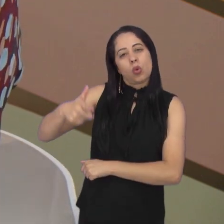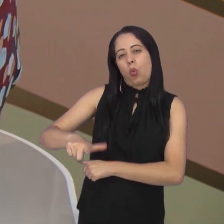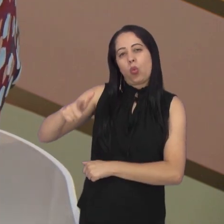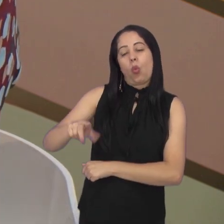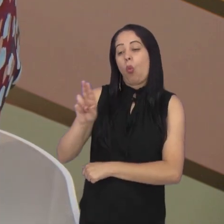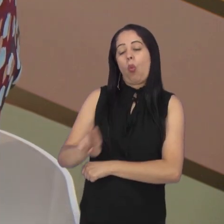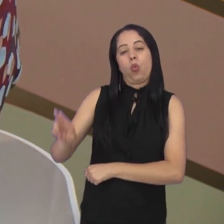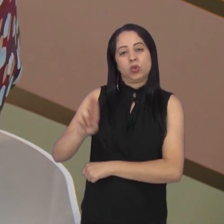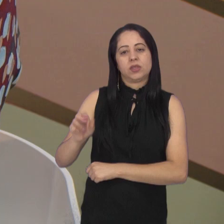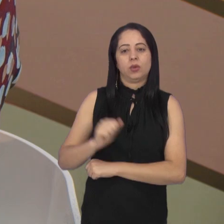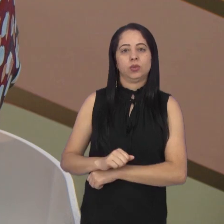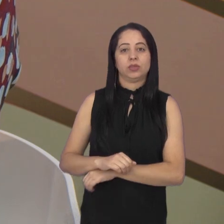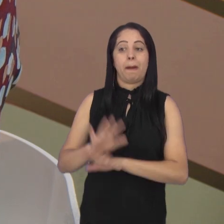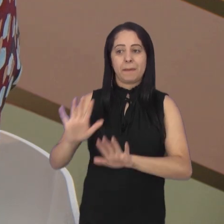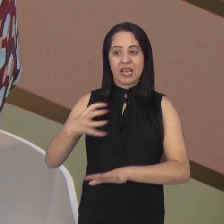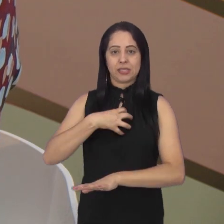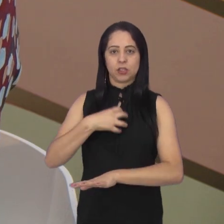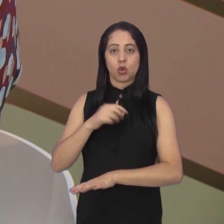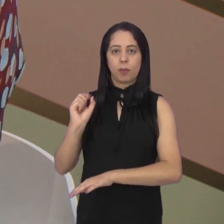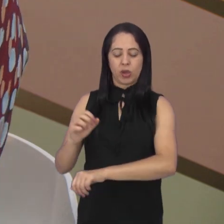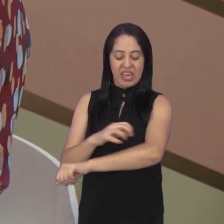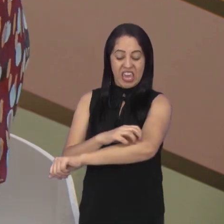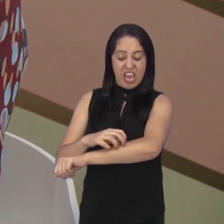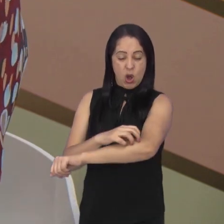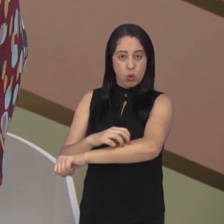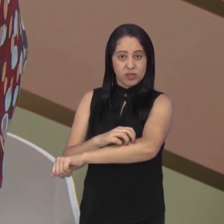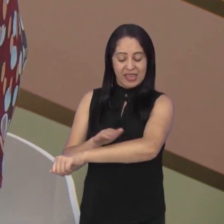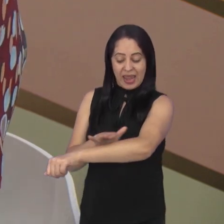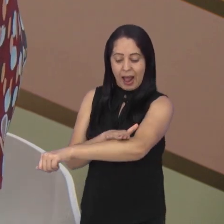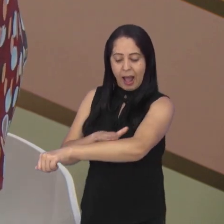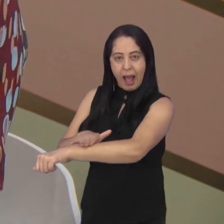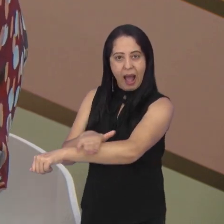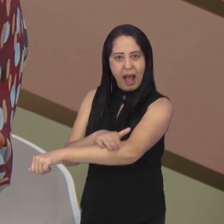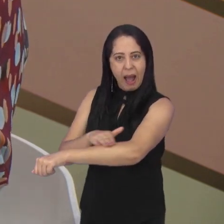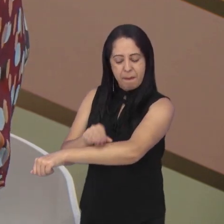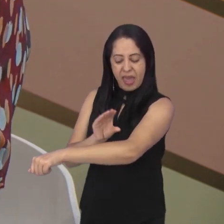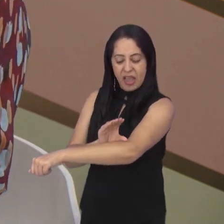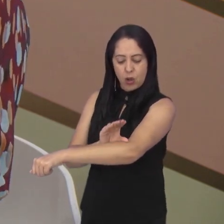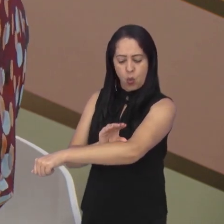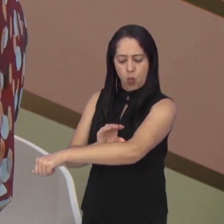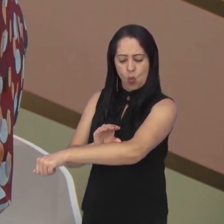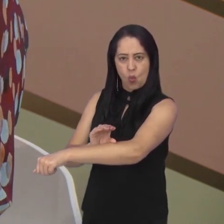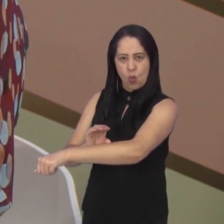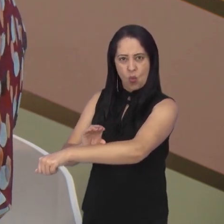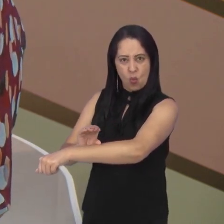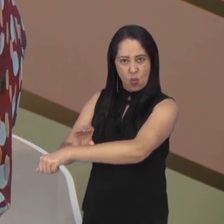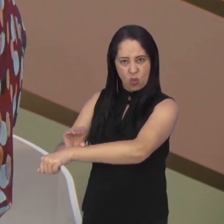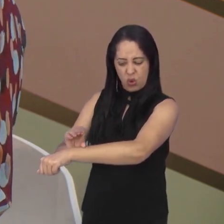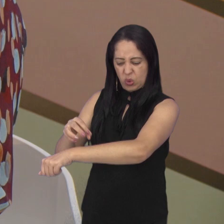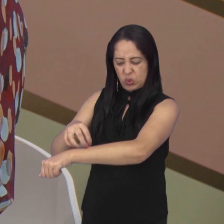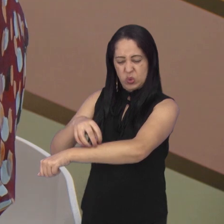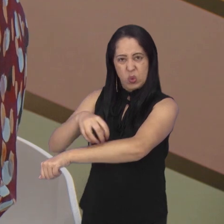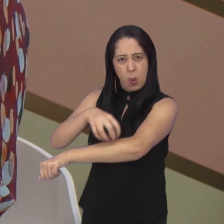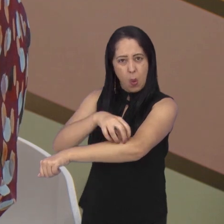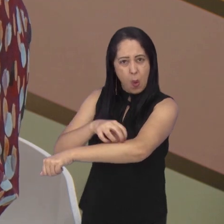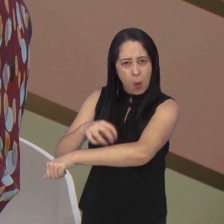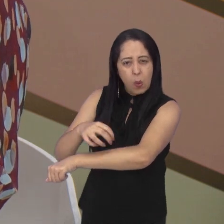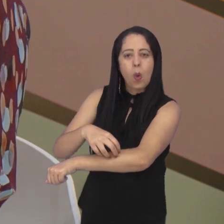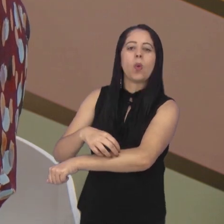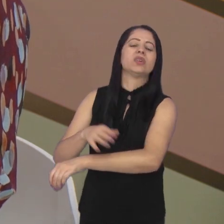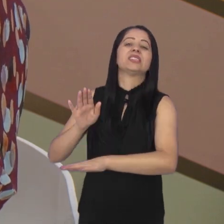de sintoma, a gente vai ter ali coceira, vai ter uma pele mais grossa, né? A gente fala que é um eczema que vai ter no local de